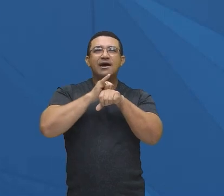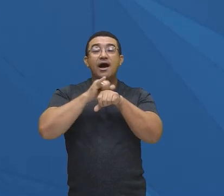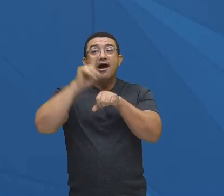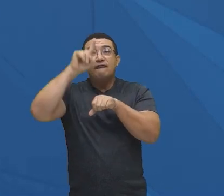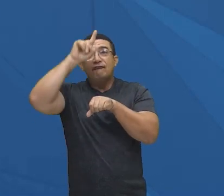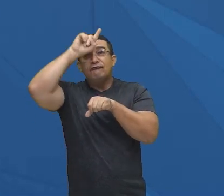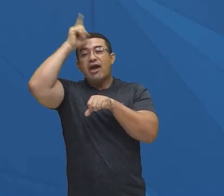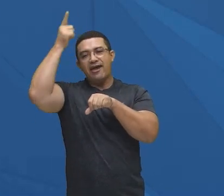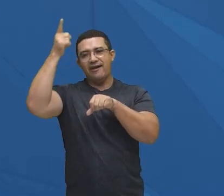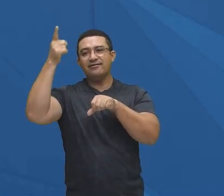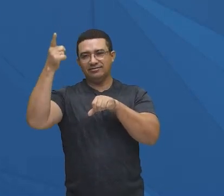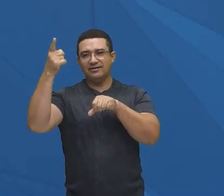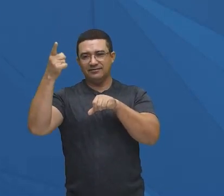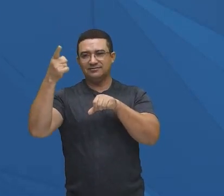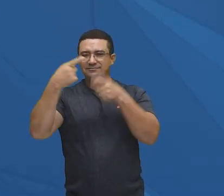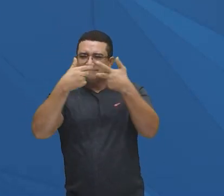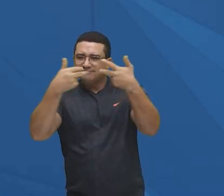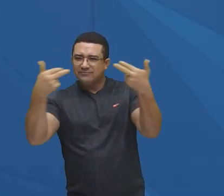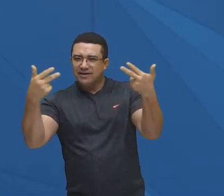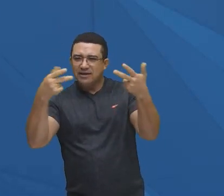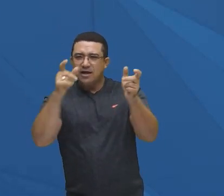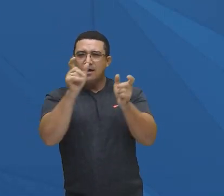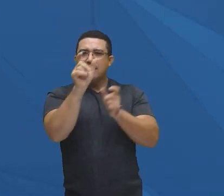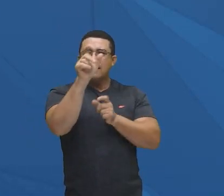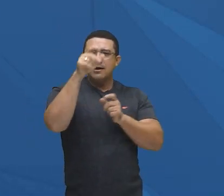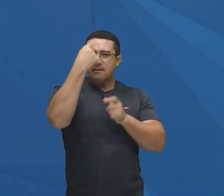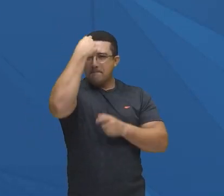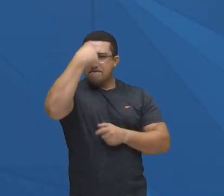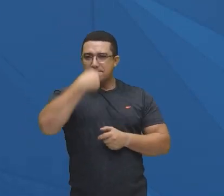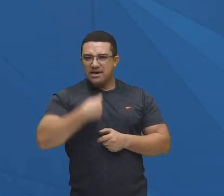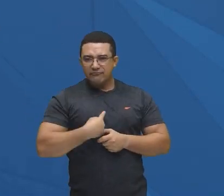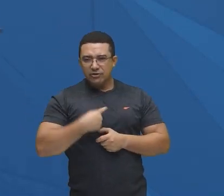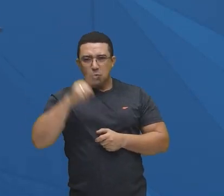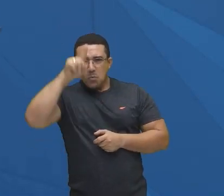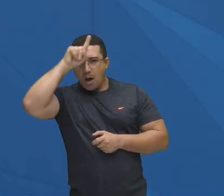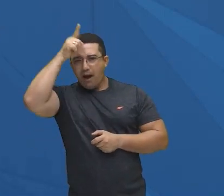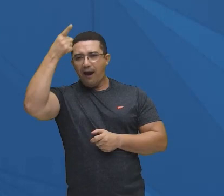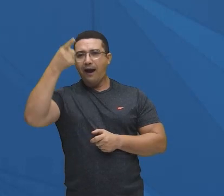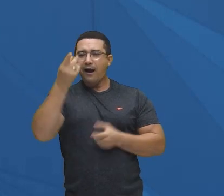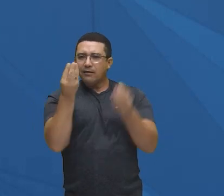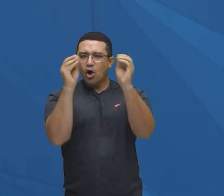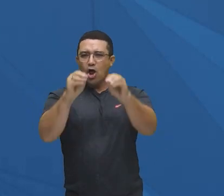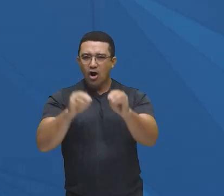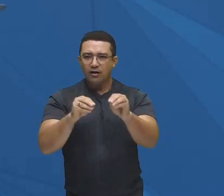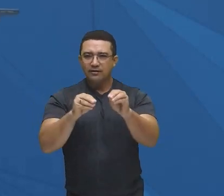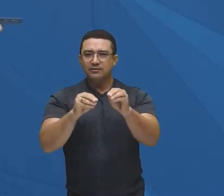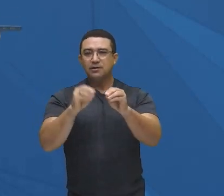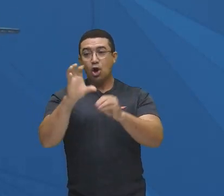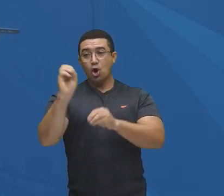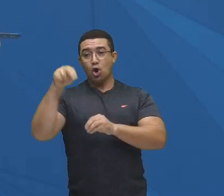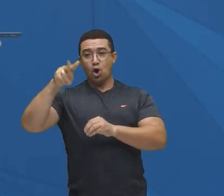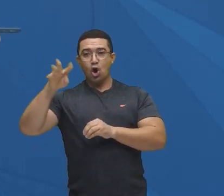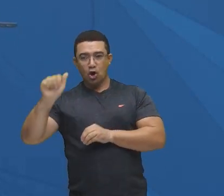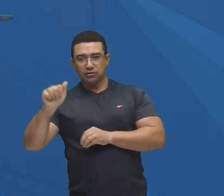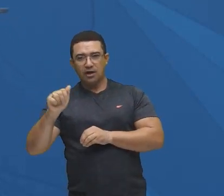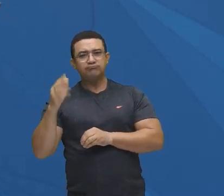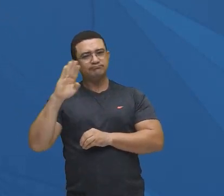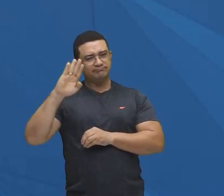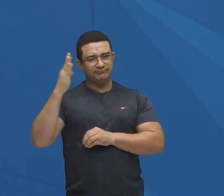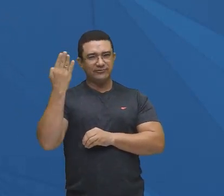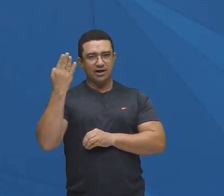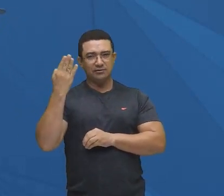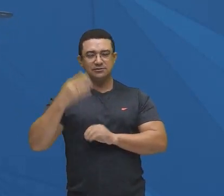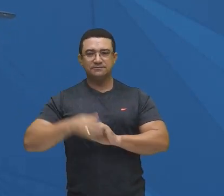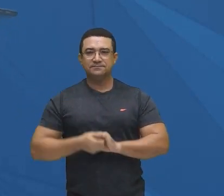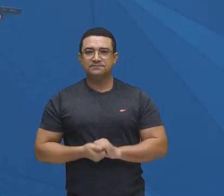tantas informações relacionadas à sua pessoa ao ponto de que, não que essa pessoa não exista, mas que você não